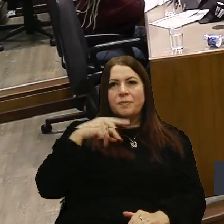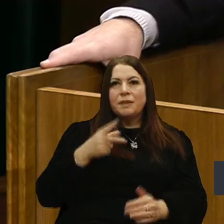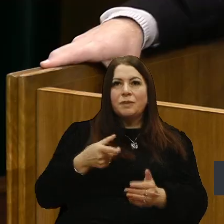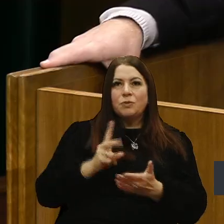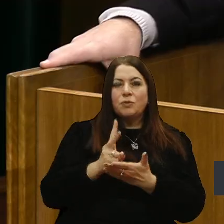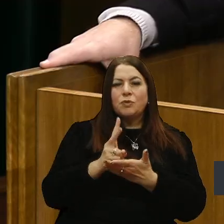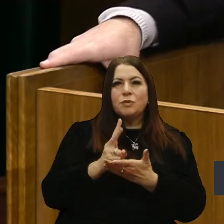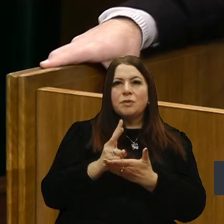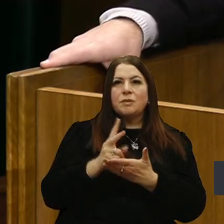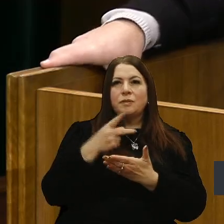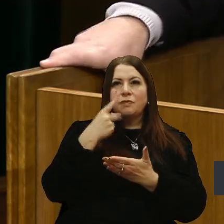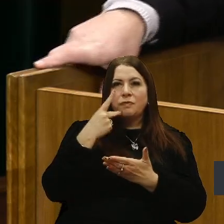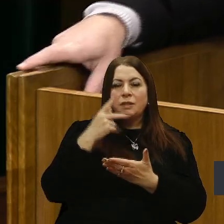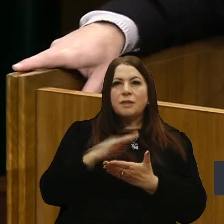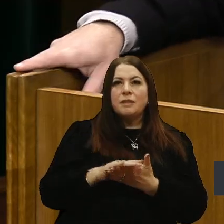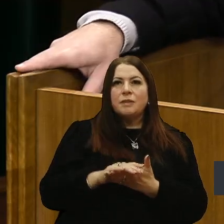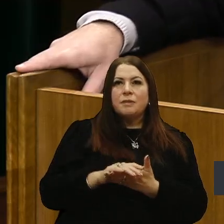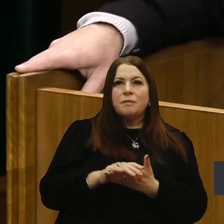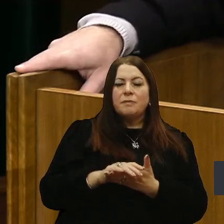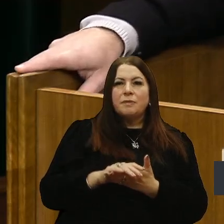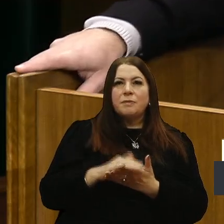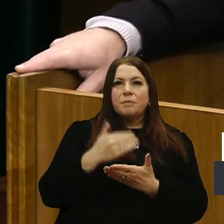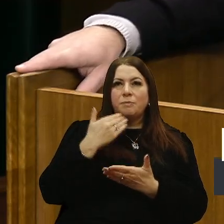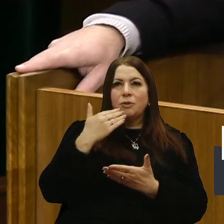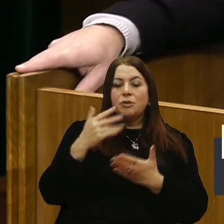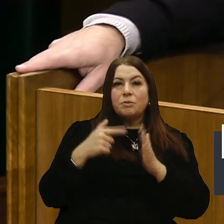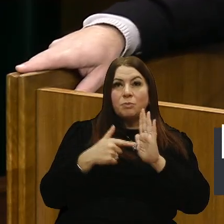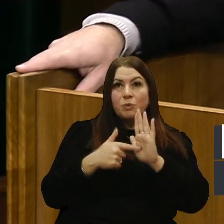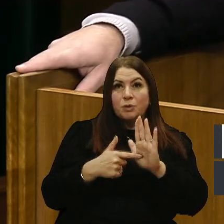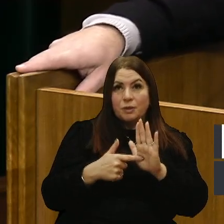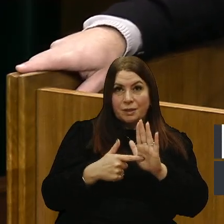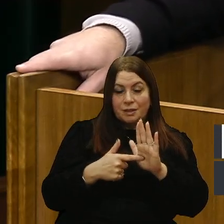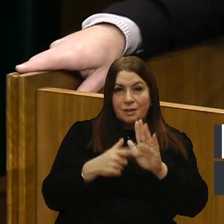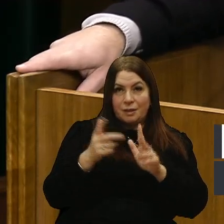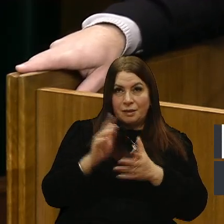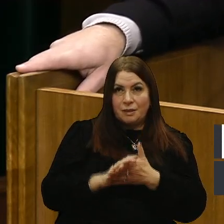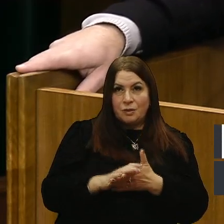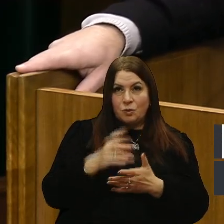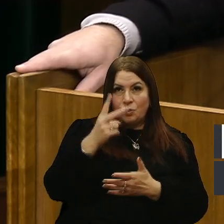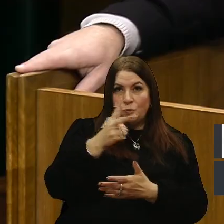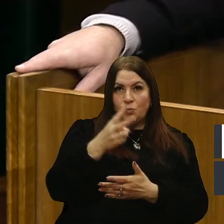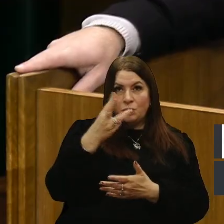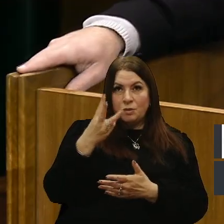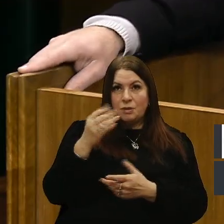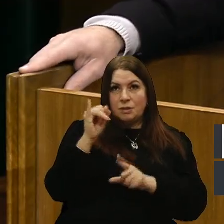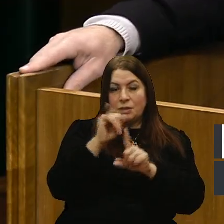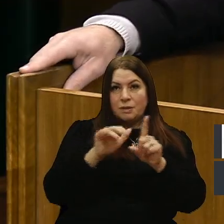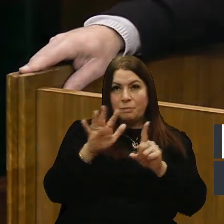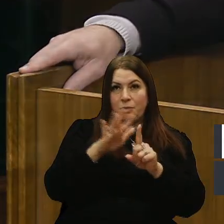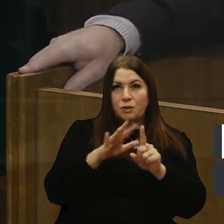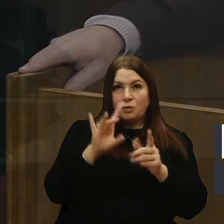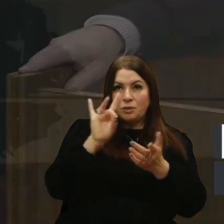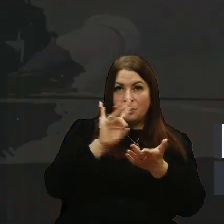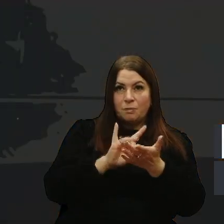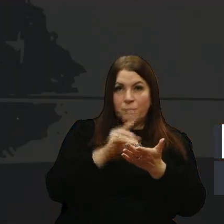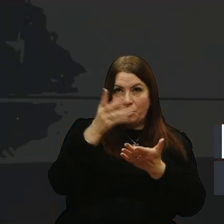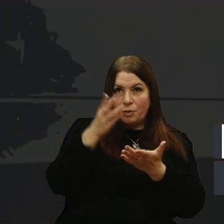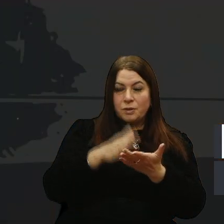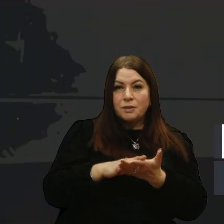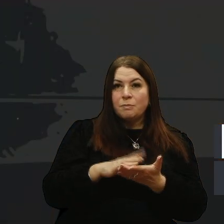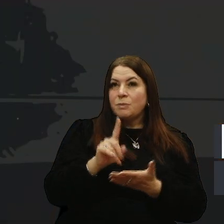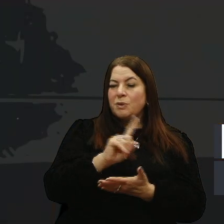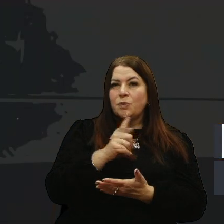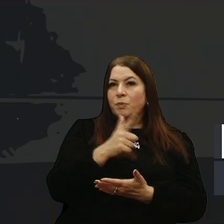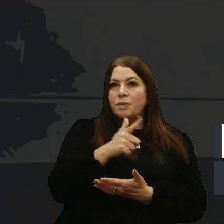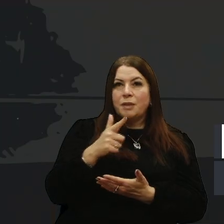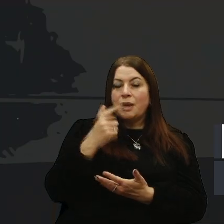com o meu discurso na leitura, eu quero pedir para o pessoal mostrar as 2, 3 imagens que a gente tem do ato. E para quem ainda não